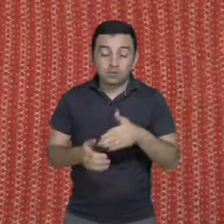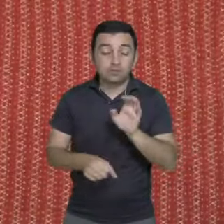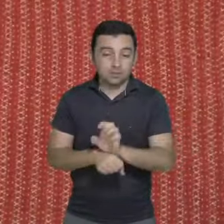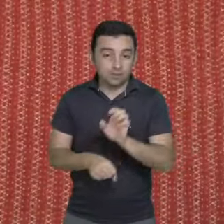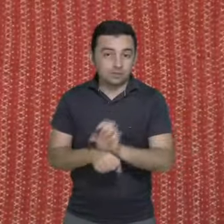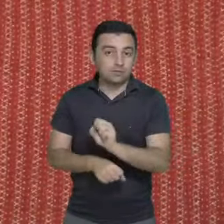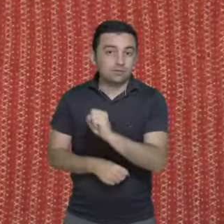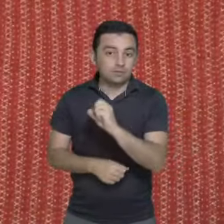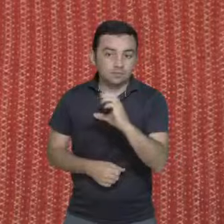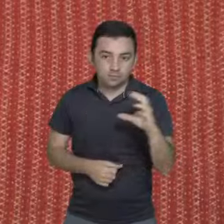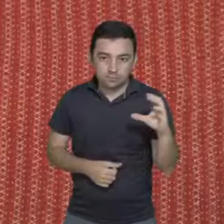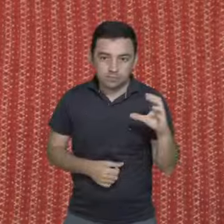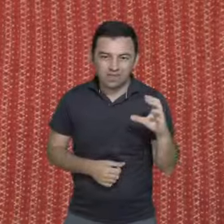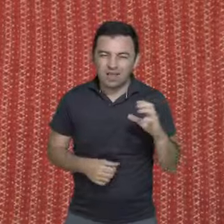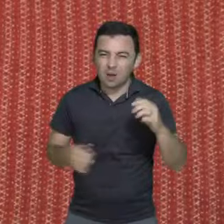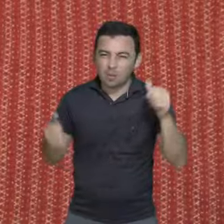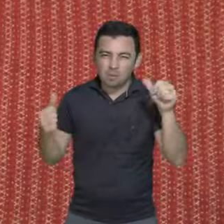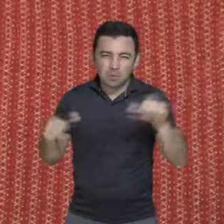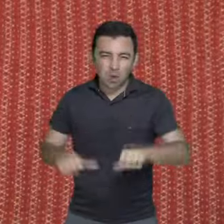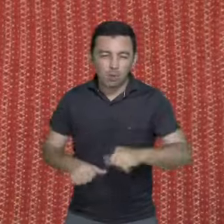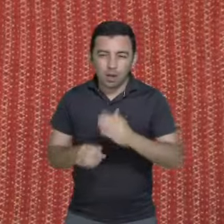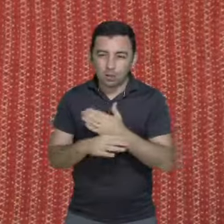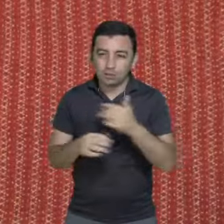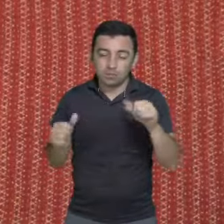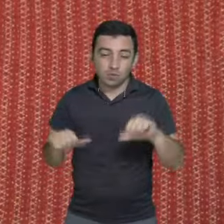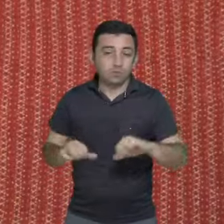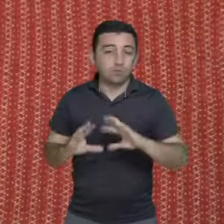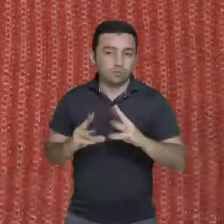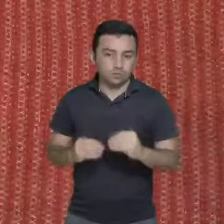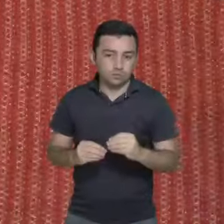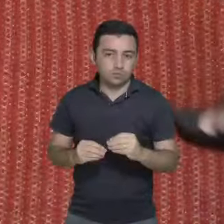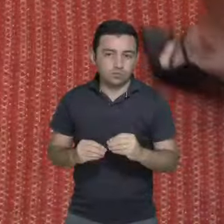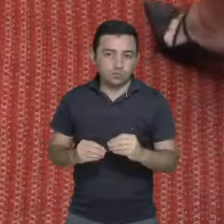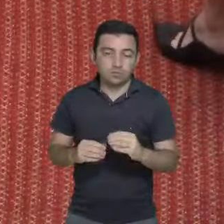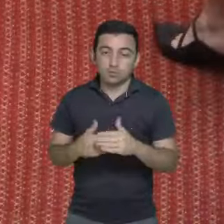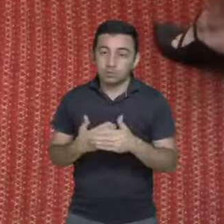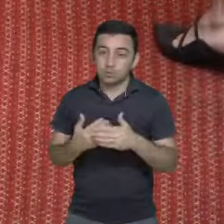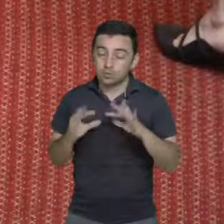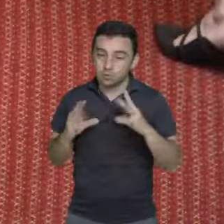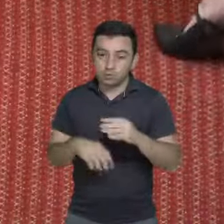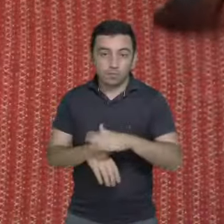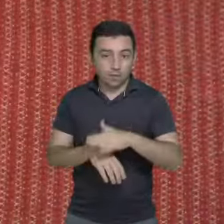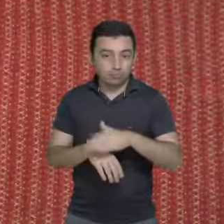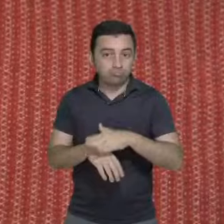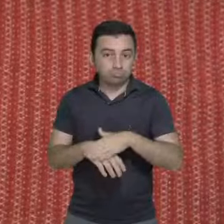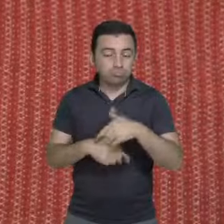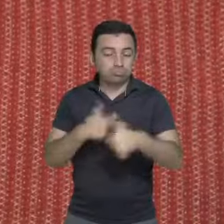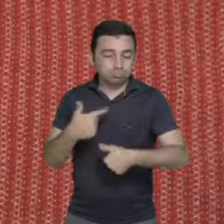Catarina mergulhasse no caos diante de todas as nossas ações aqui dentro dessa casa